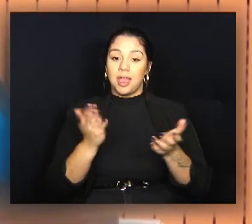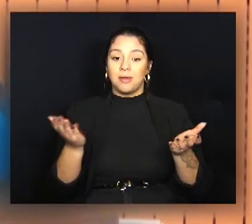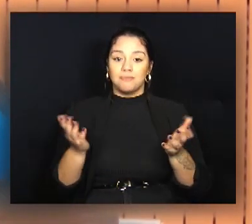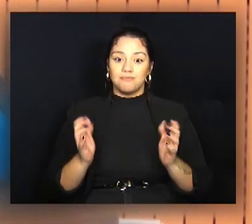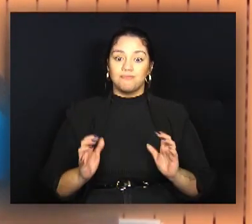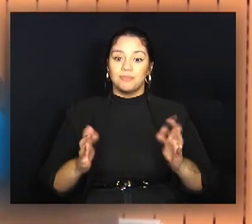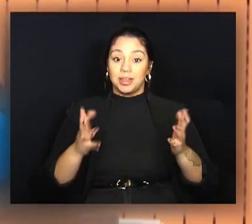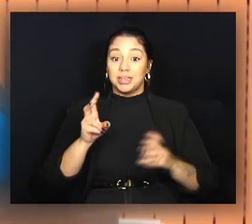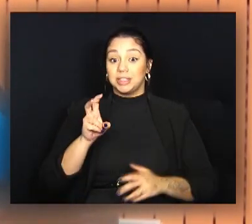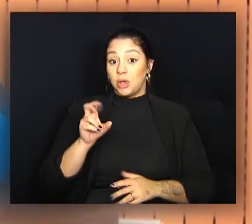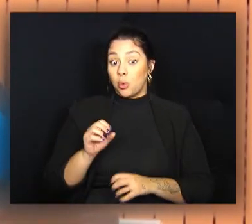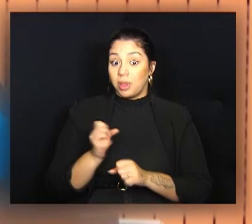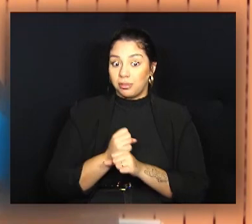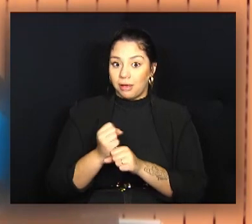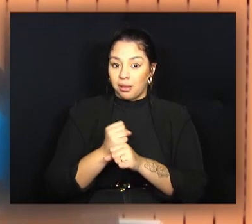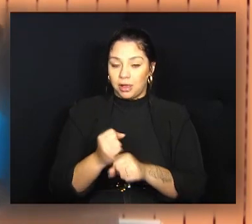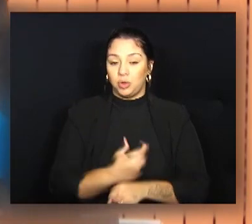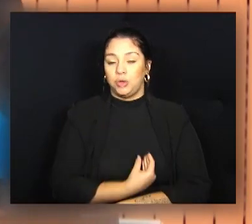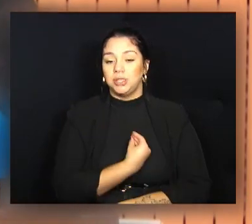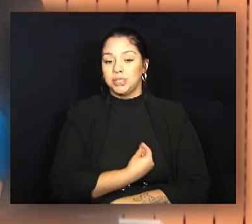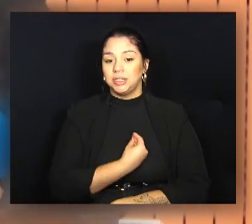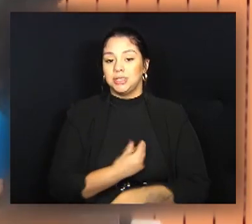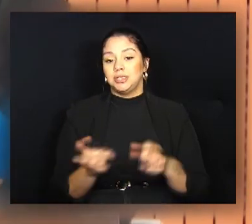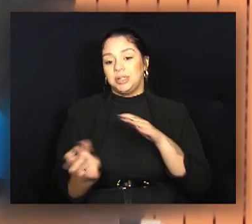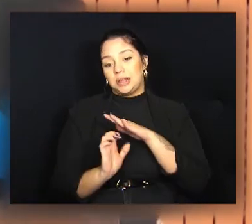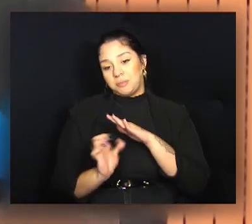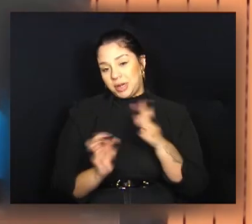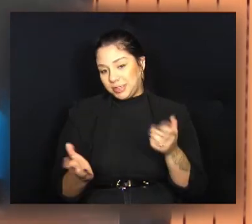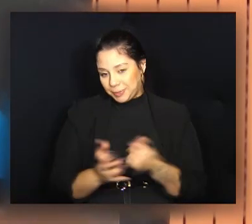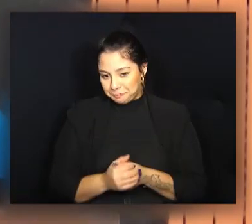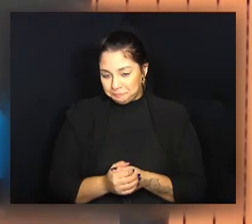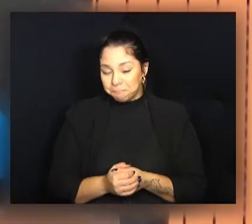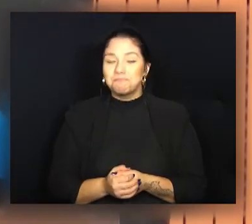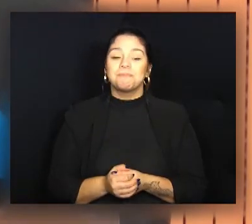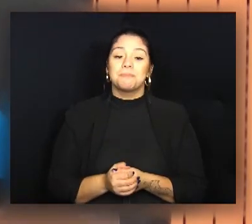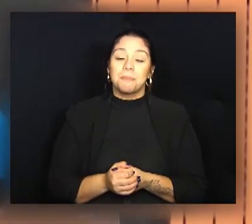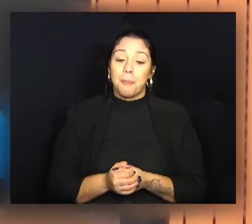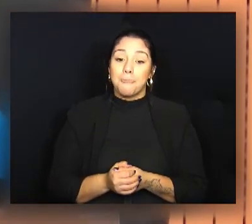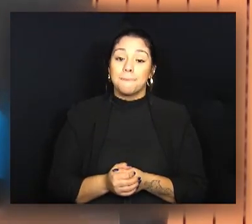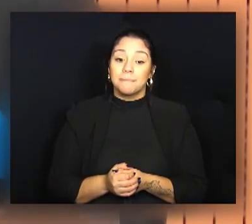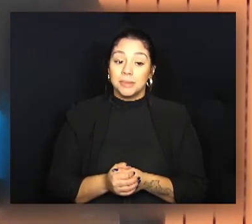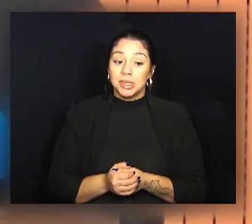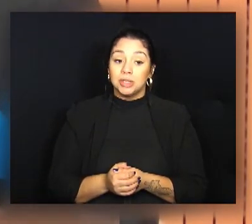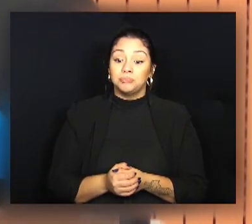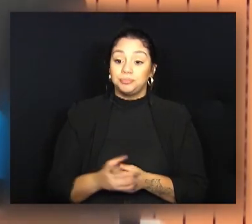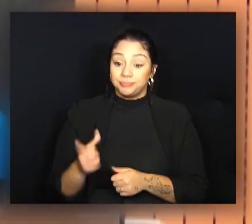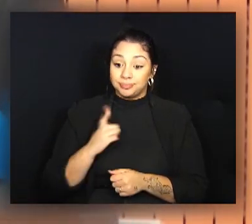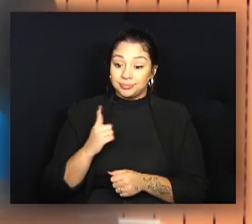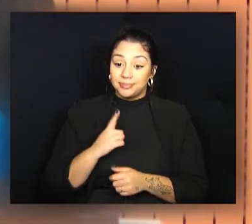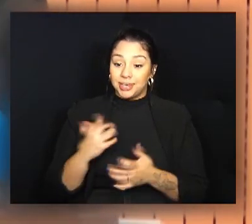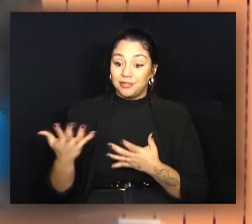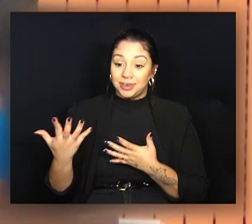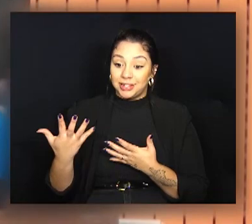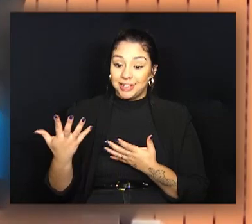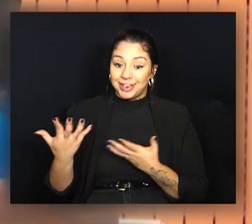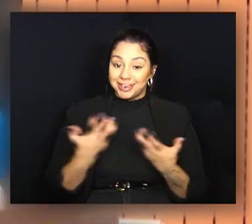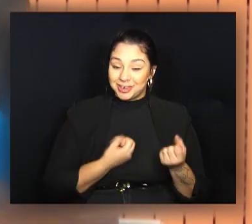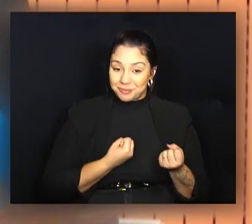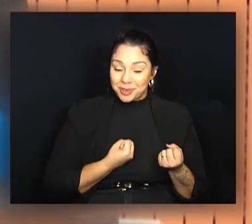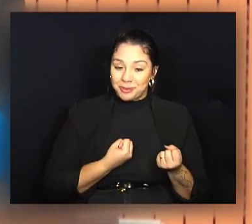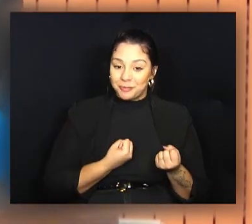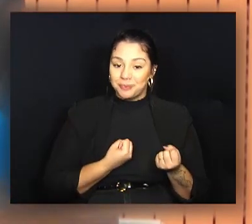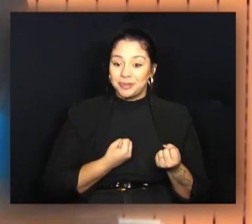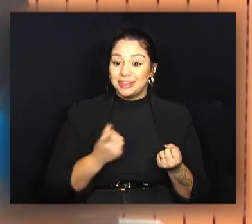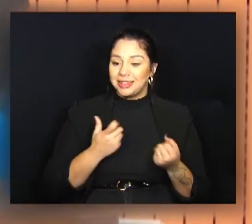aos 50 anos de existência da Embrapa. Quando nós recebemos uma comitiva para falar do conjunto